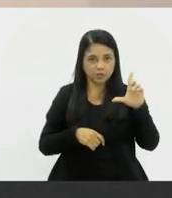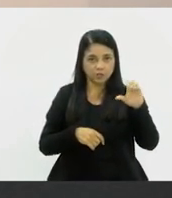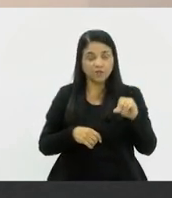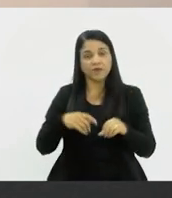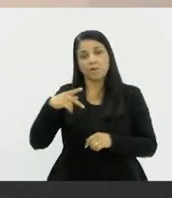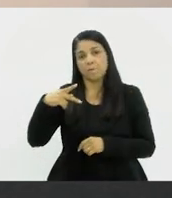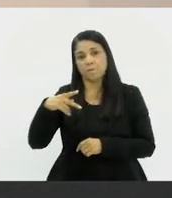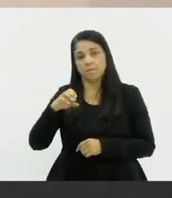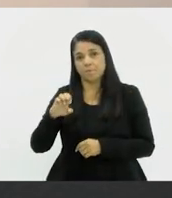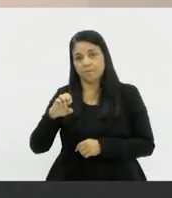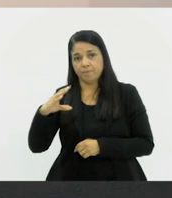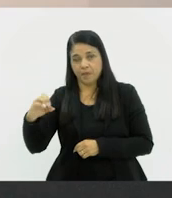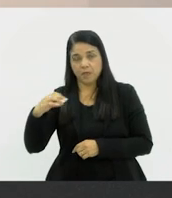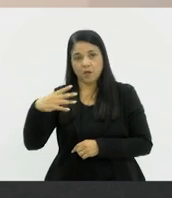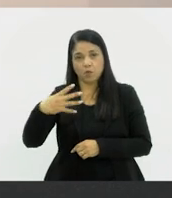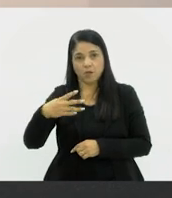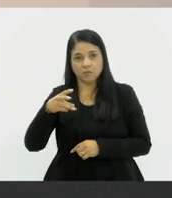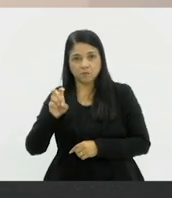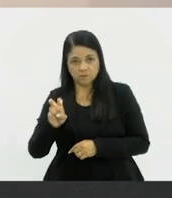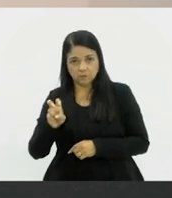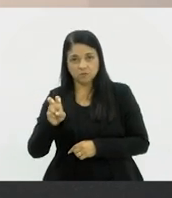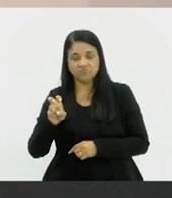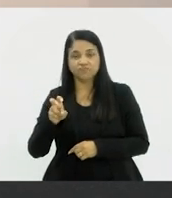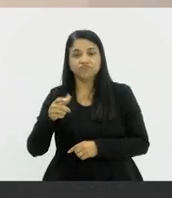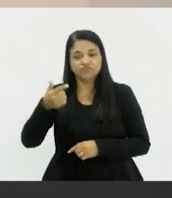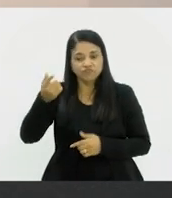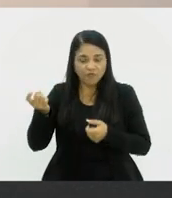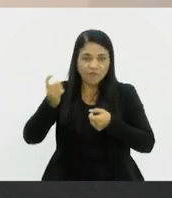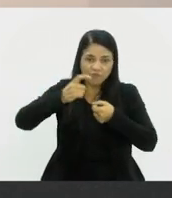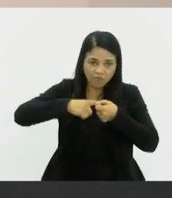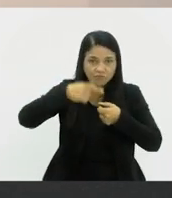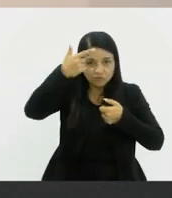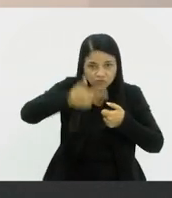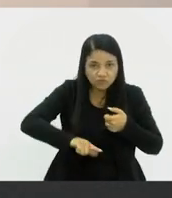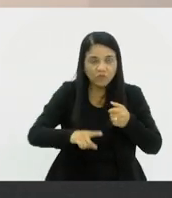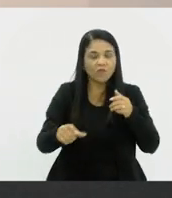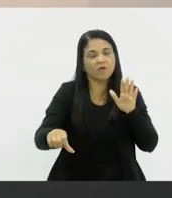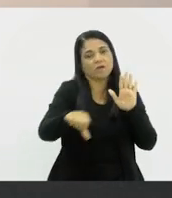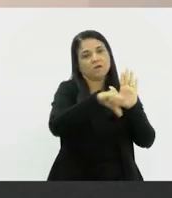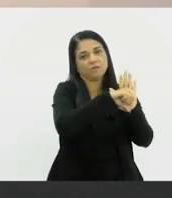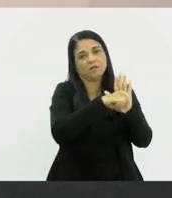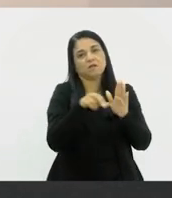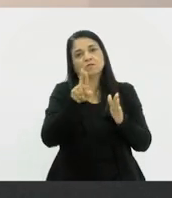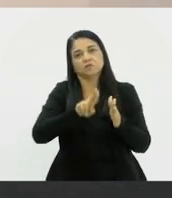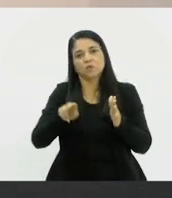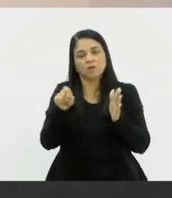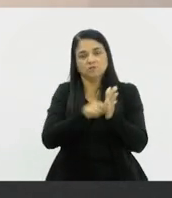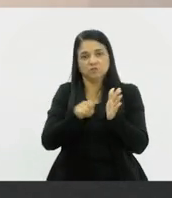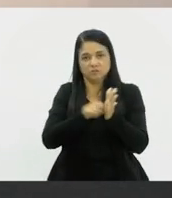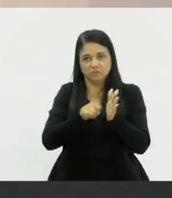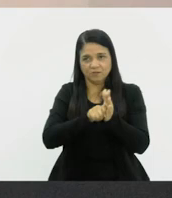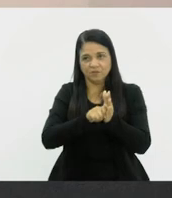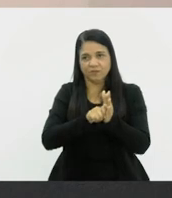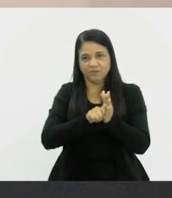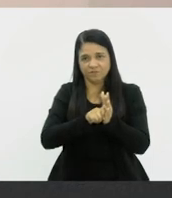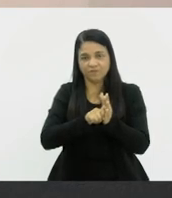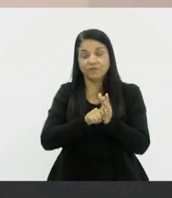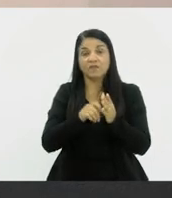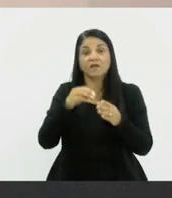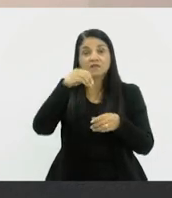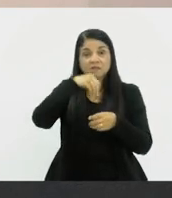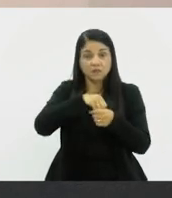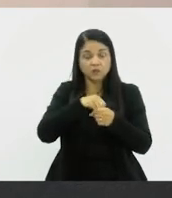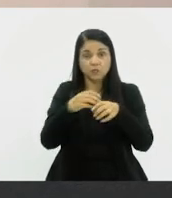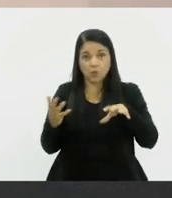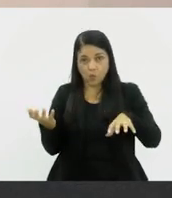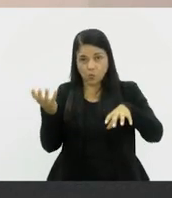45 que volta a criminalizar o usuário né inclusive dentro dentro do congresso agora